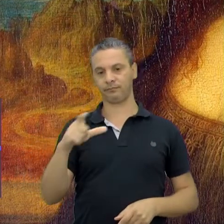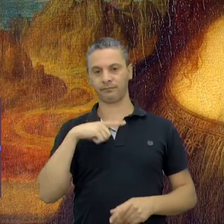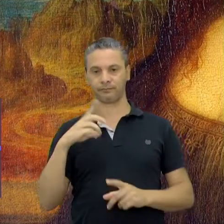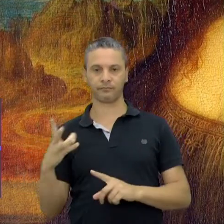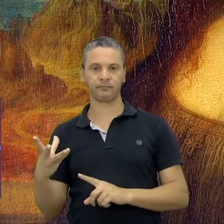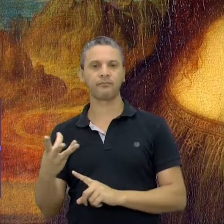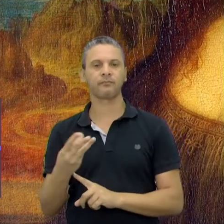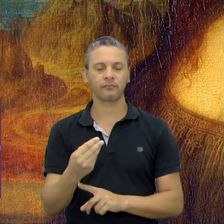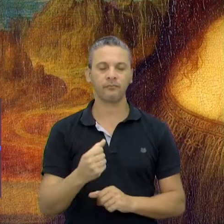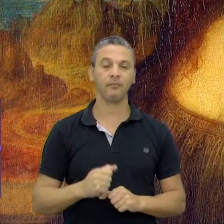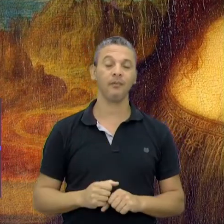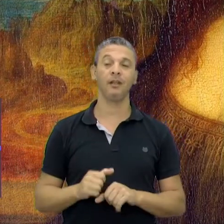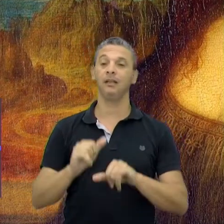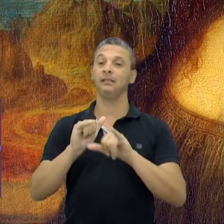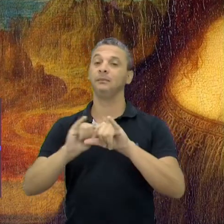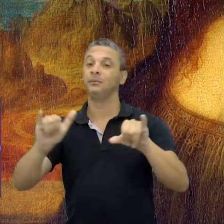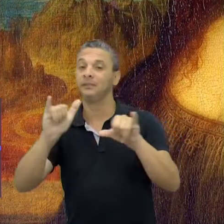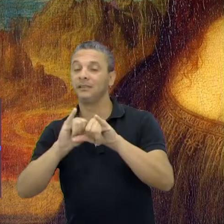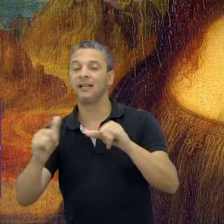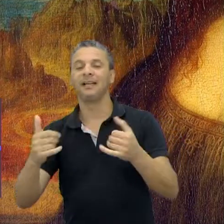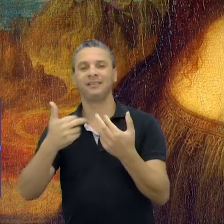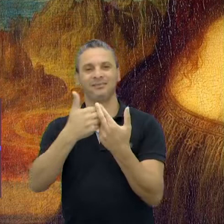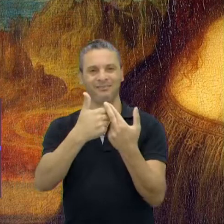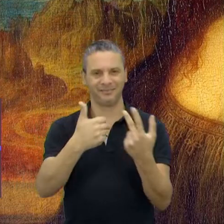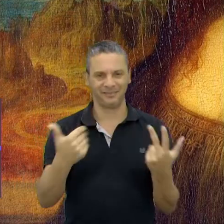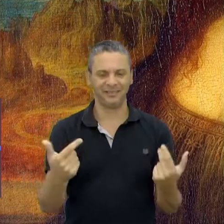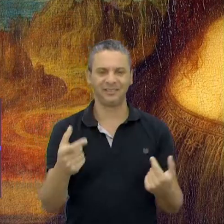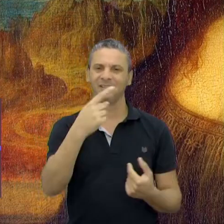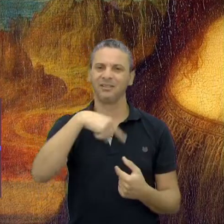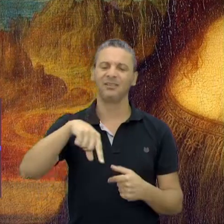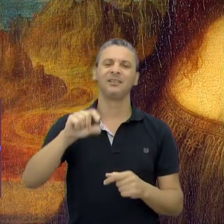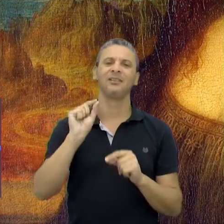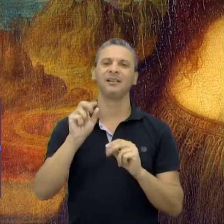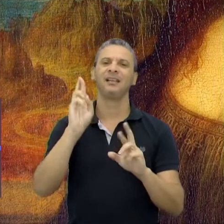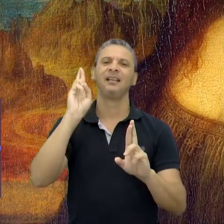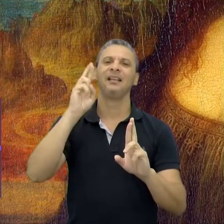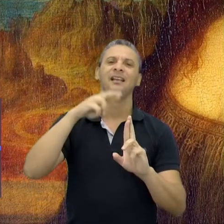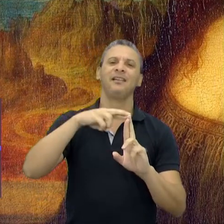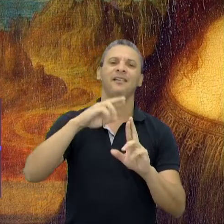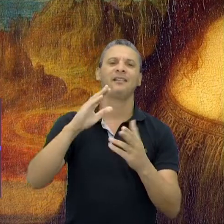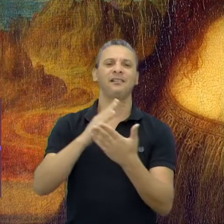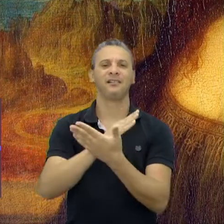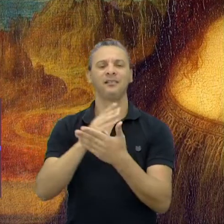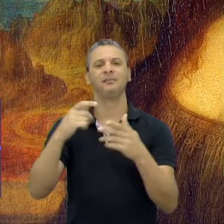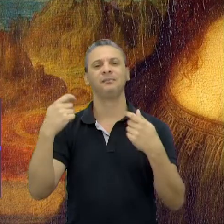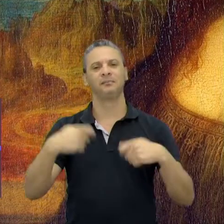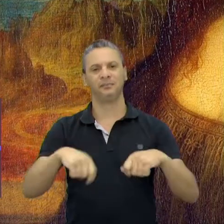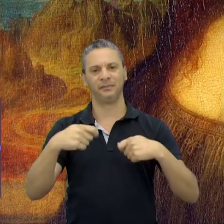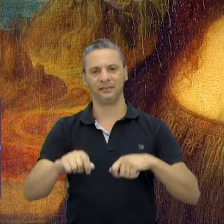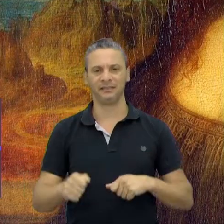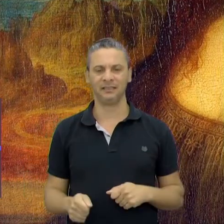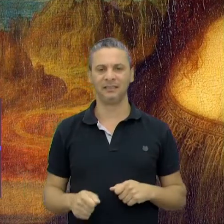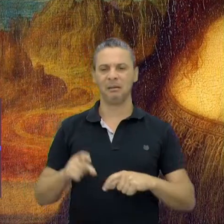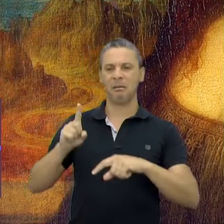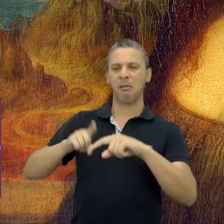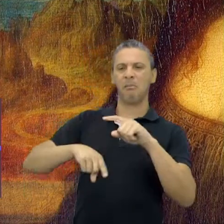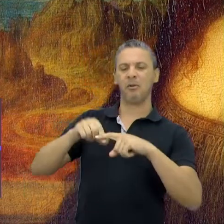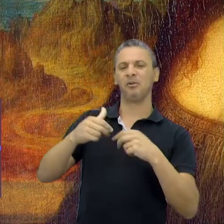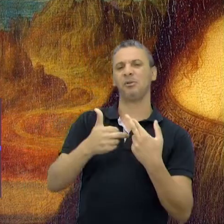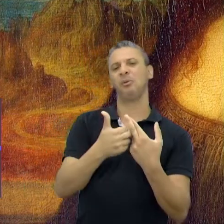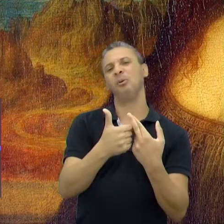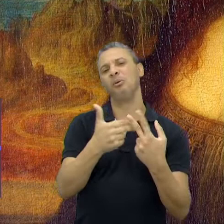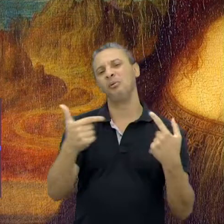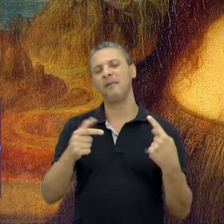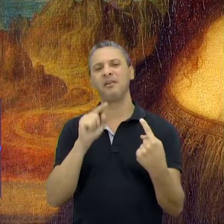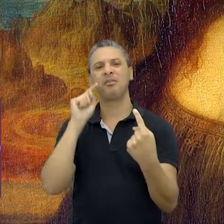artista. E na publicidade, na propaganda, nós podemos sim fazer referências. Inclusive, nós temos vários produtos que são associados a